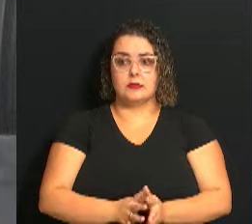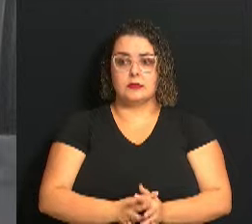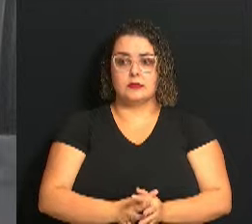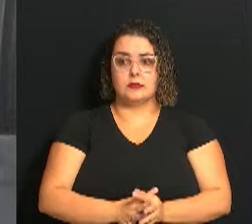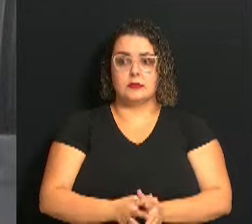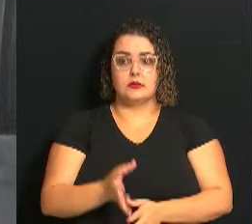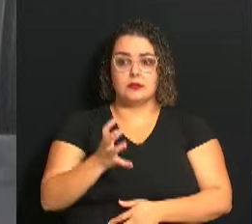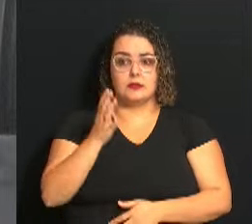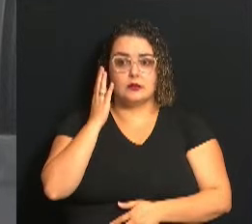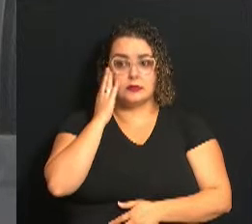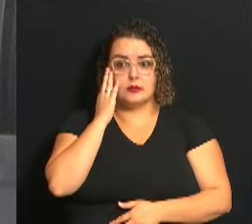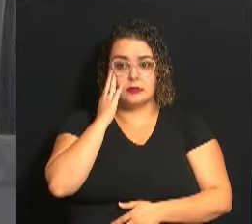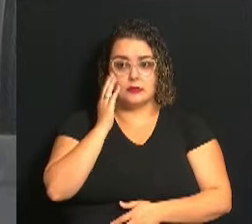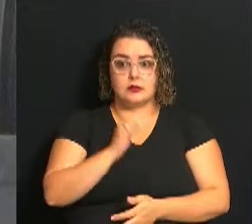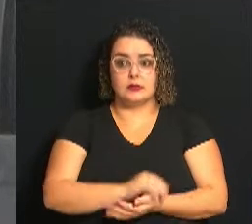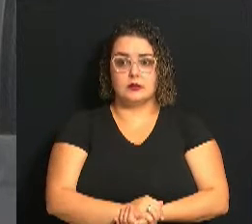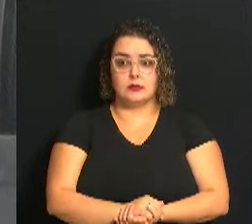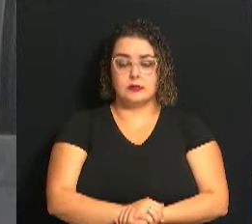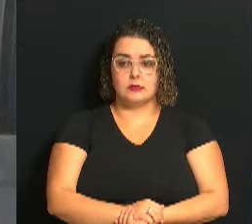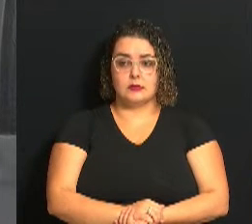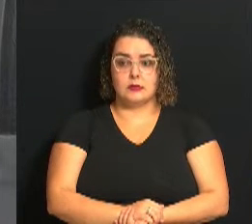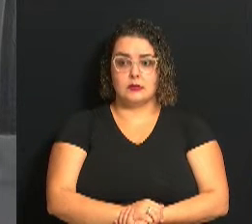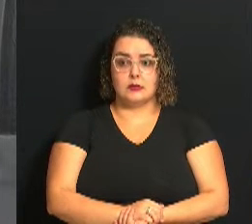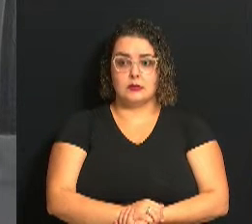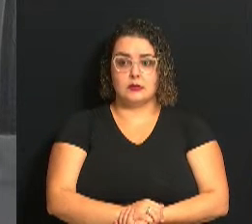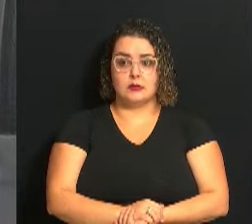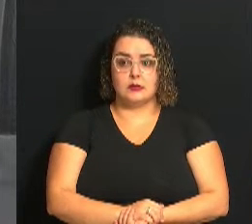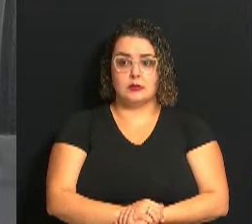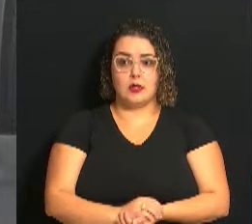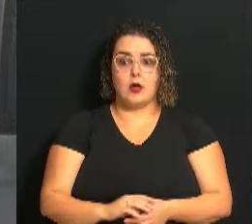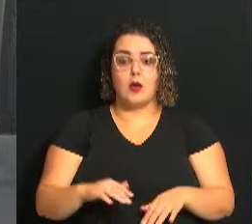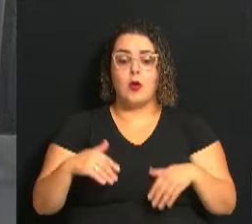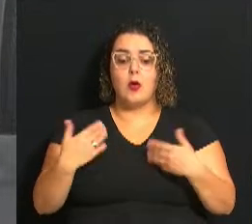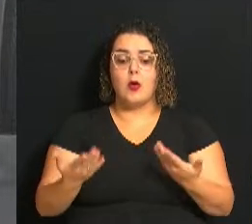saber quais são as glebas